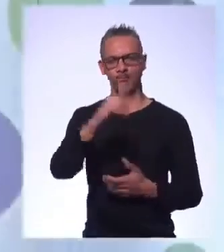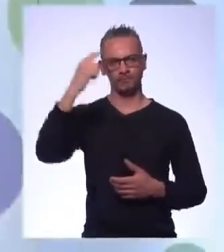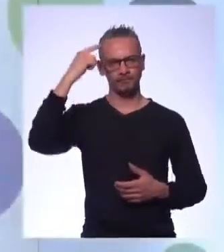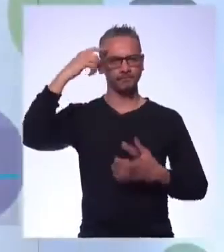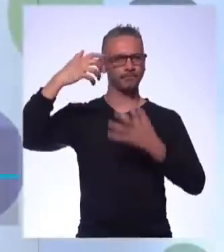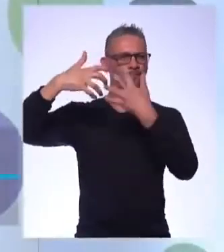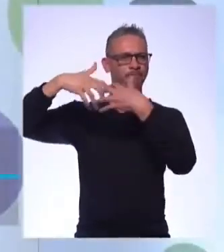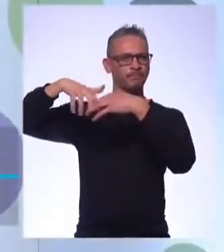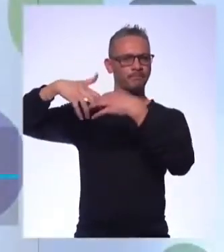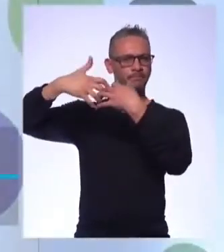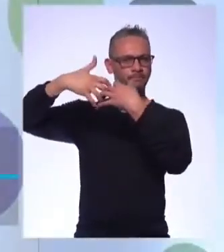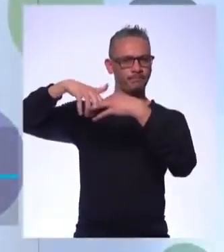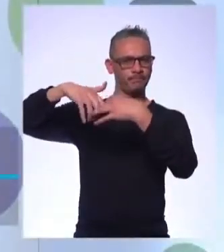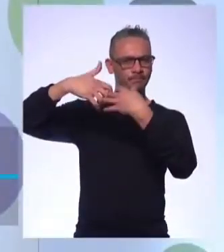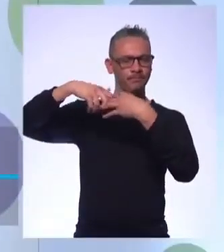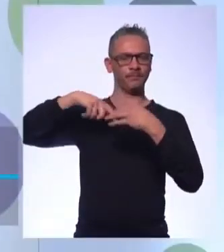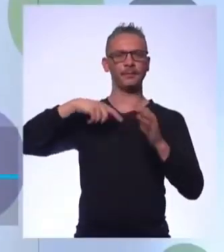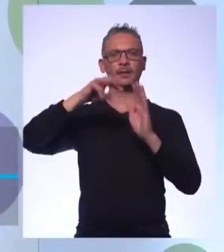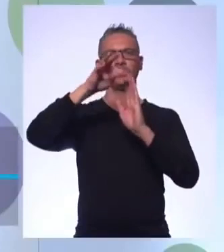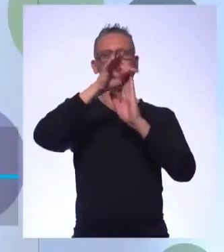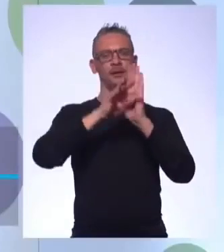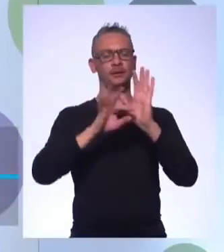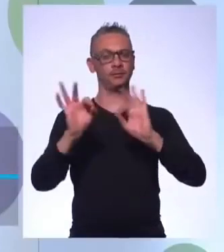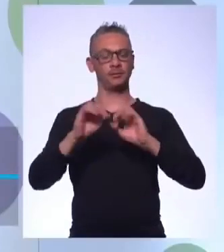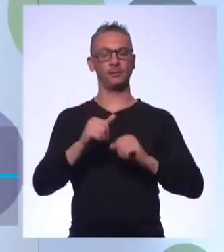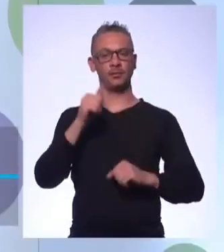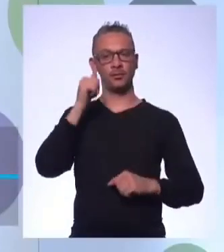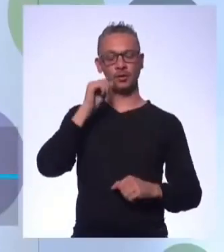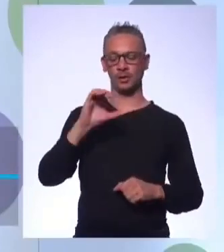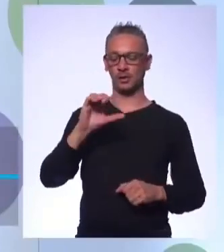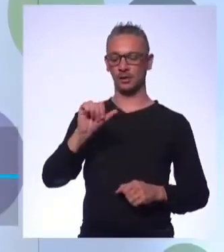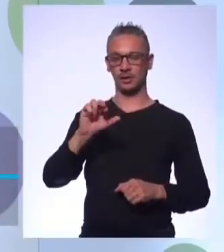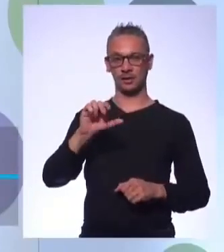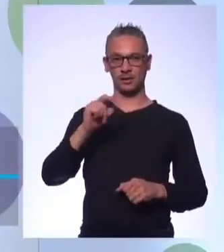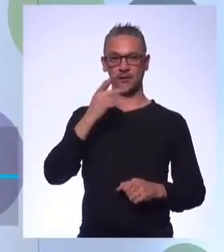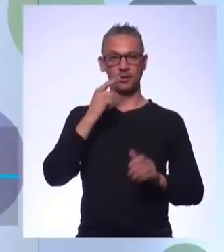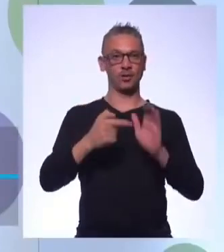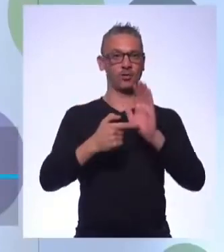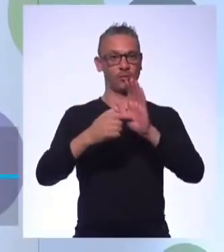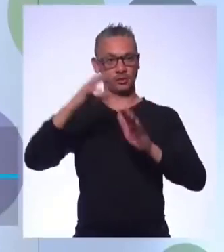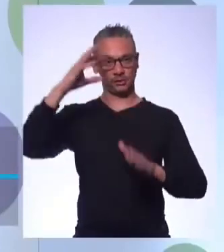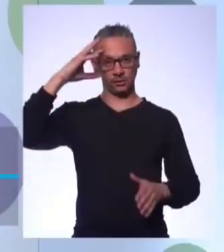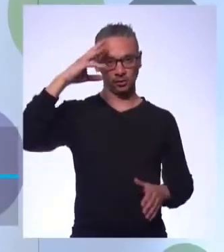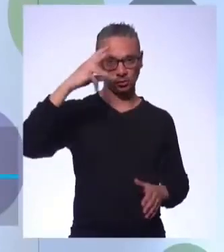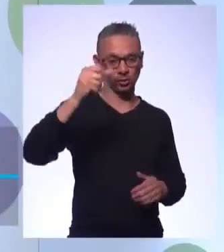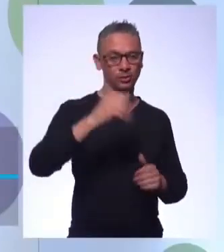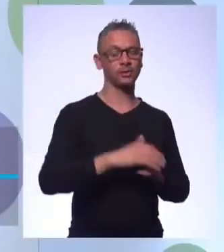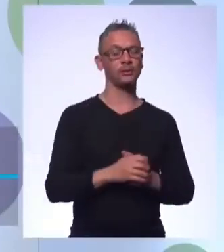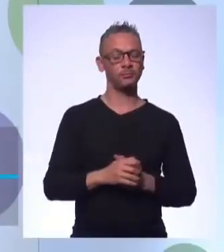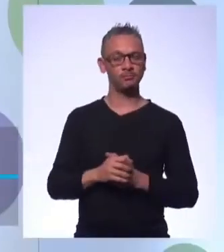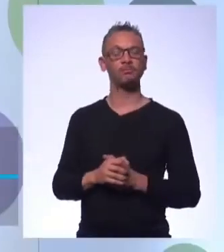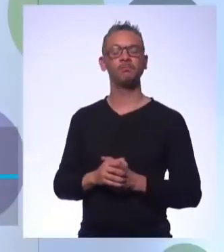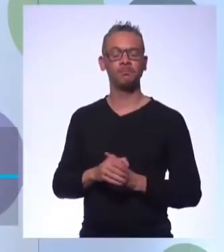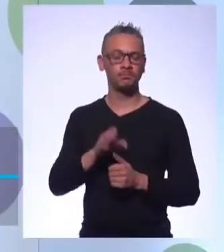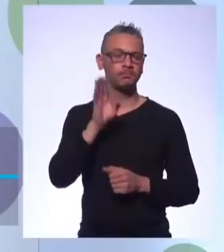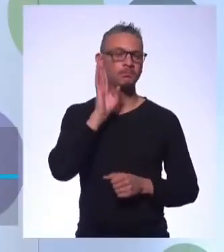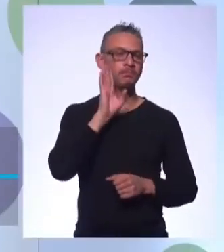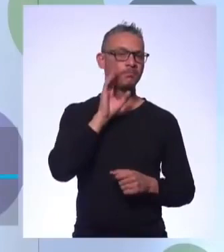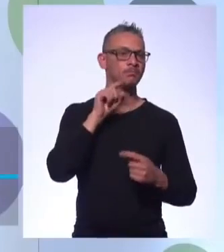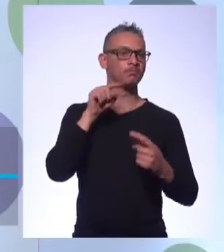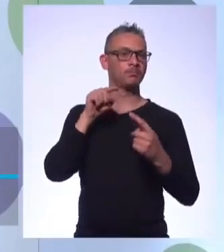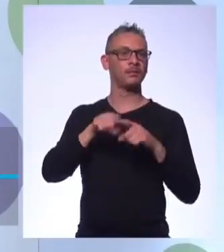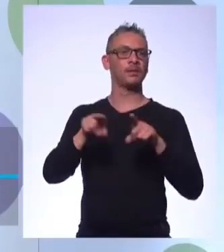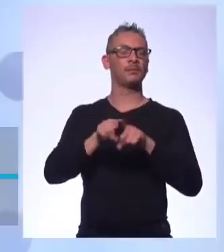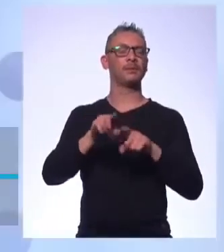pensando, porque vocês não têm o texto em mãos. A Carla diz que indica soluções. Ah, o legal. Kaique também diz que indica soluções. Legal, legal. Assim